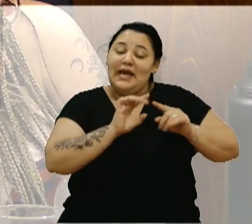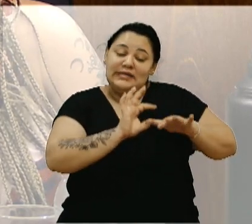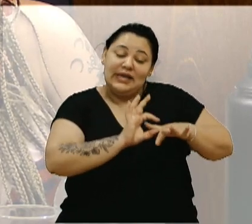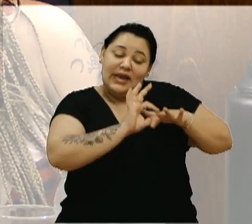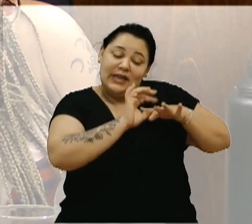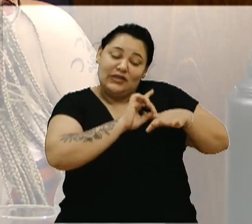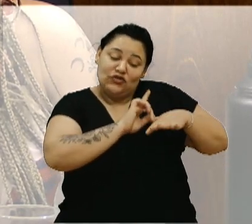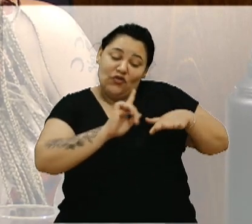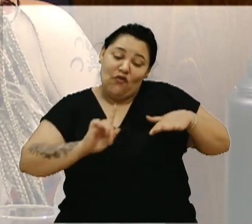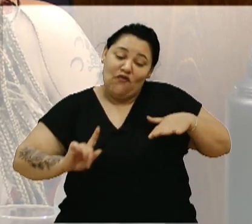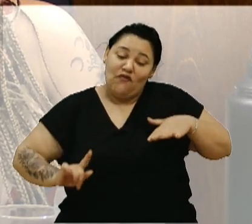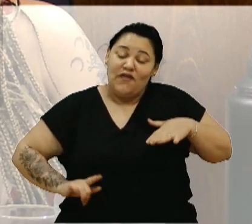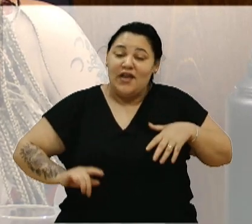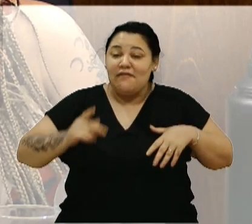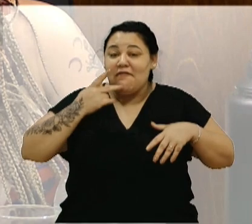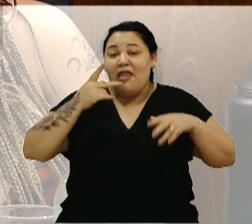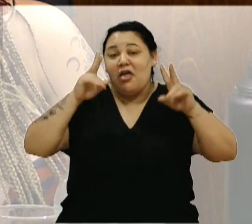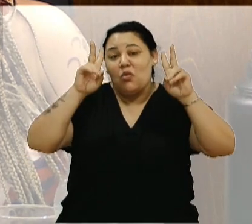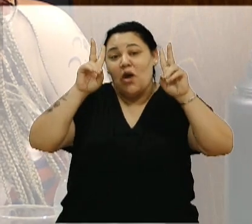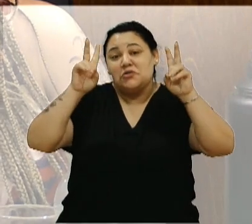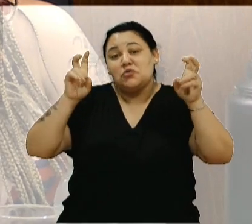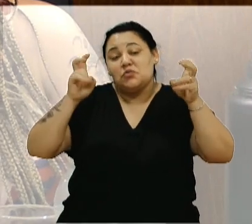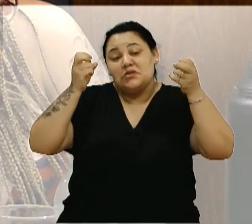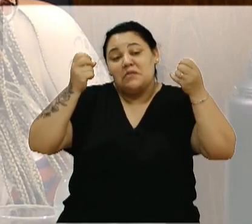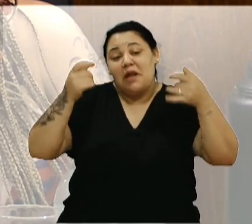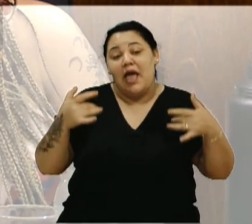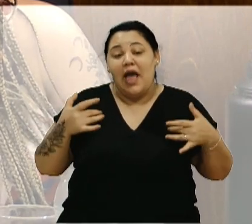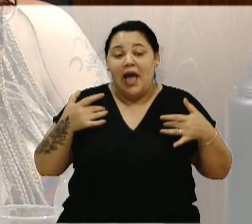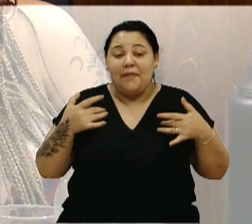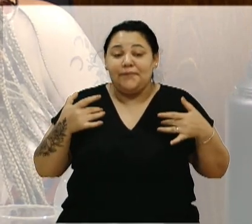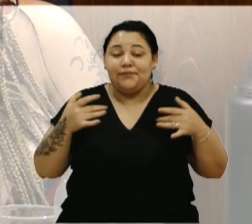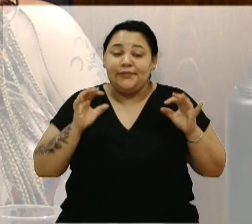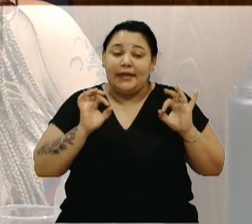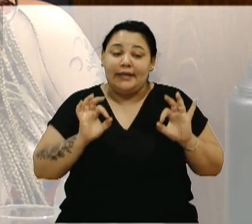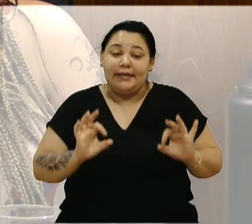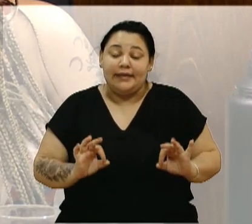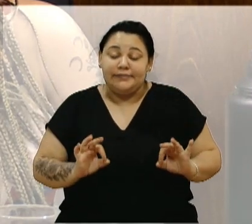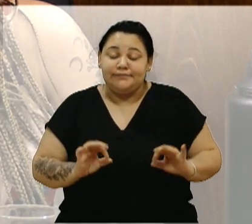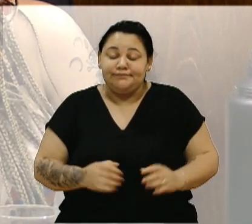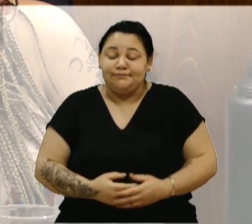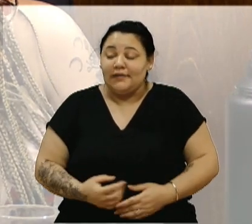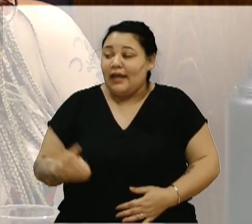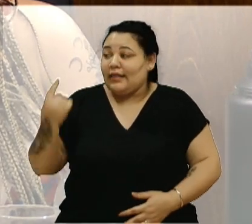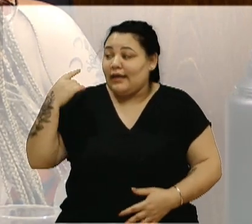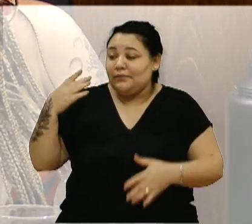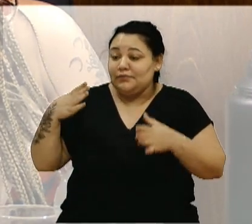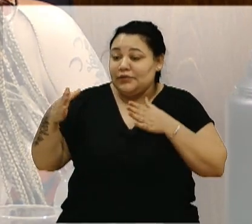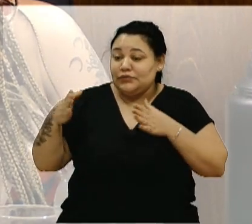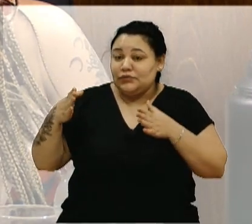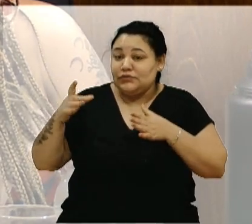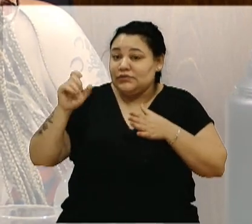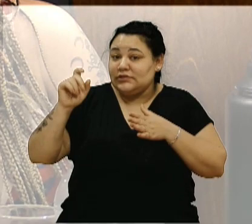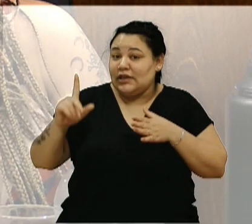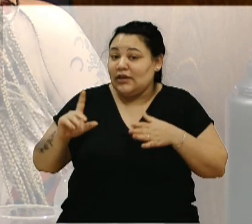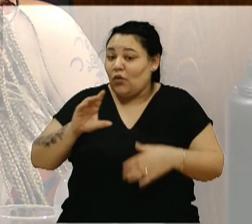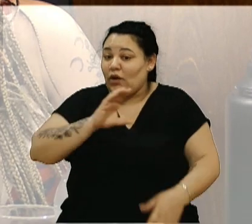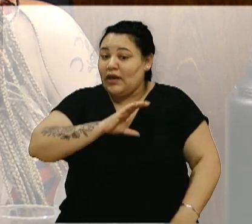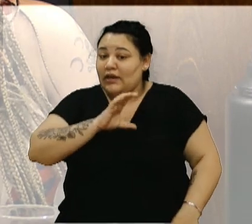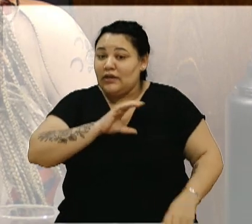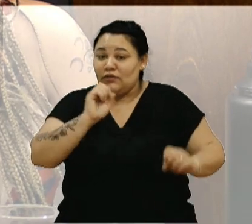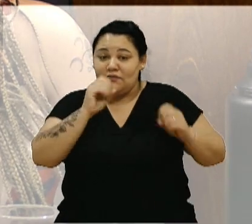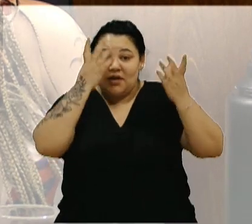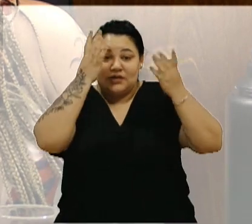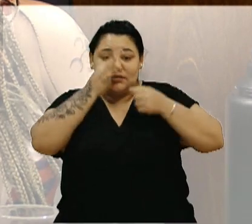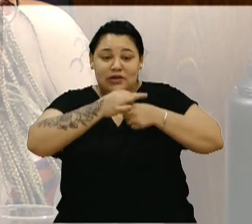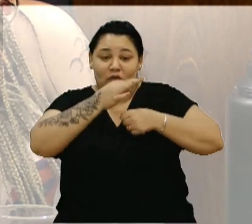aqui para a baila, especificar, à época, quem dirigia a festa da uva